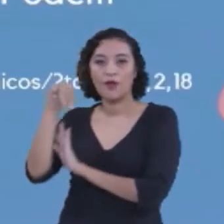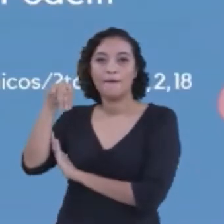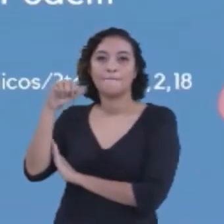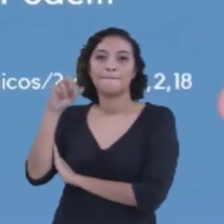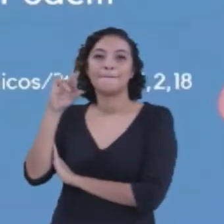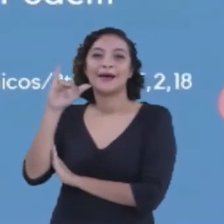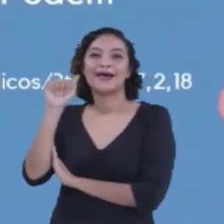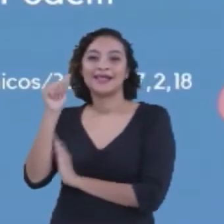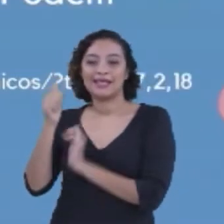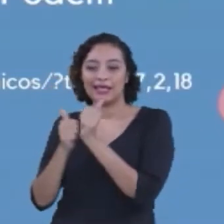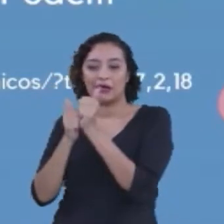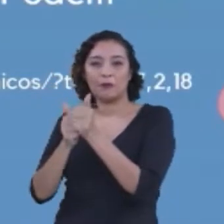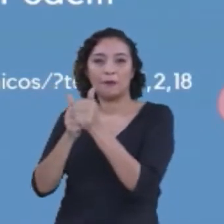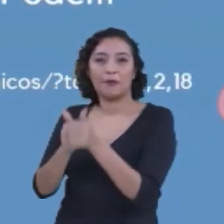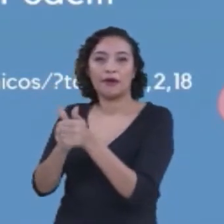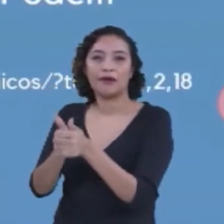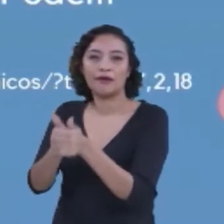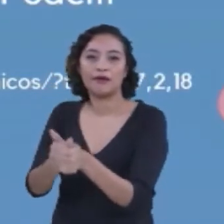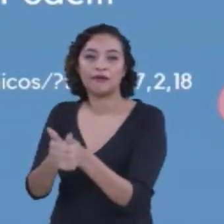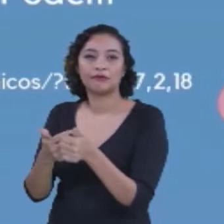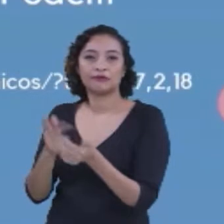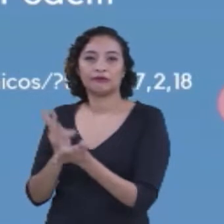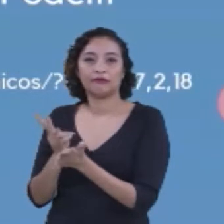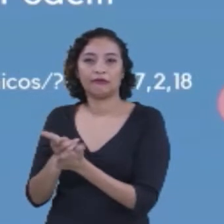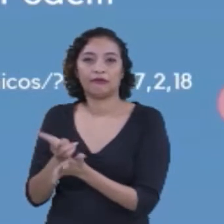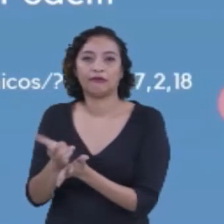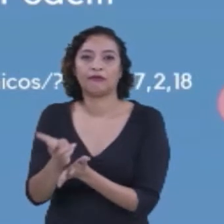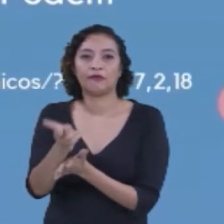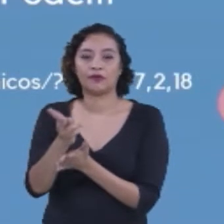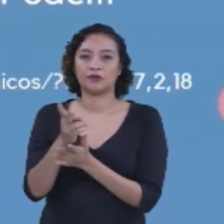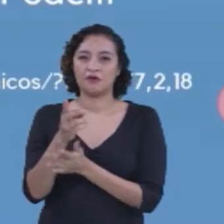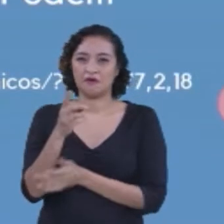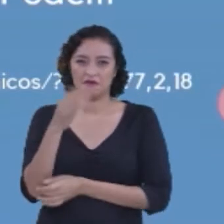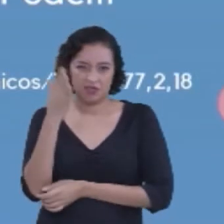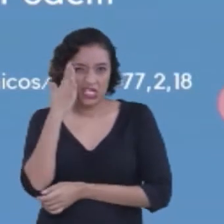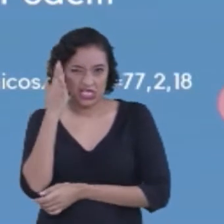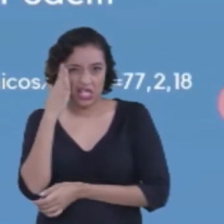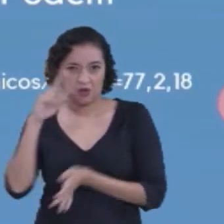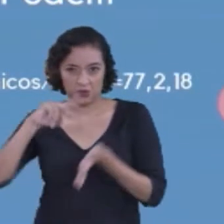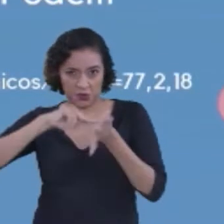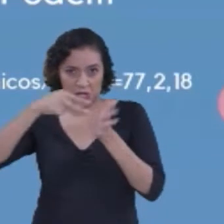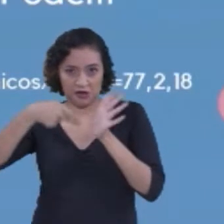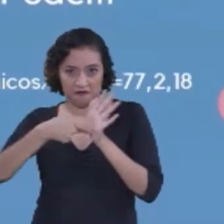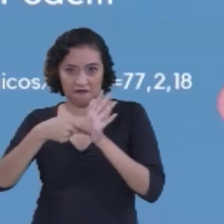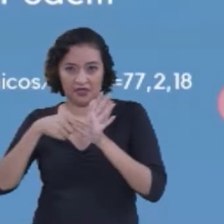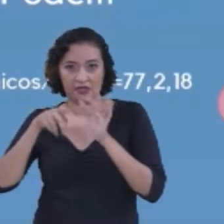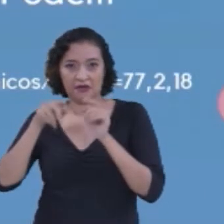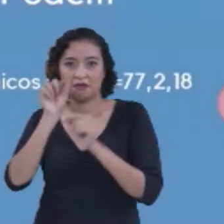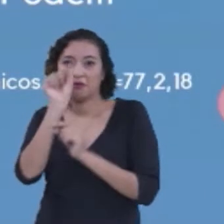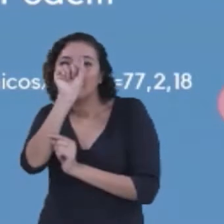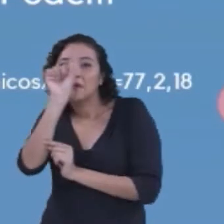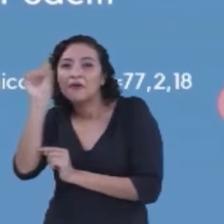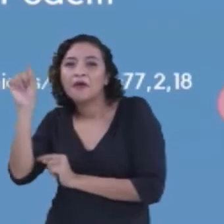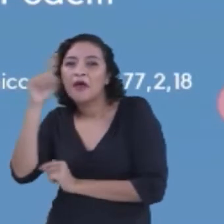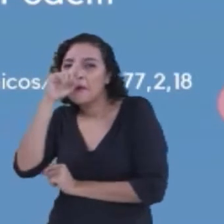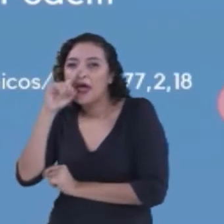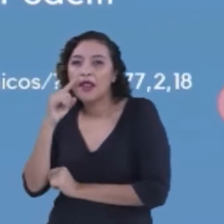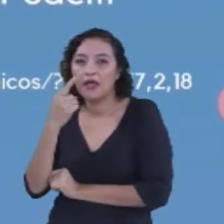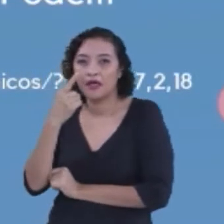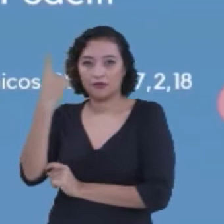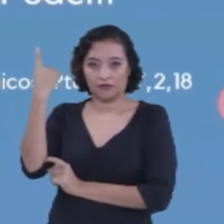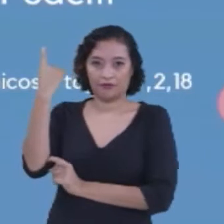ação. Maria vai com as outras. Você sabe o que significa essa expressão, Maria vai com as outras? Com certeza